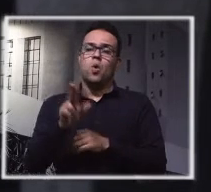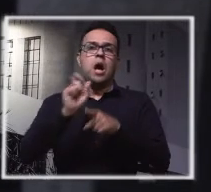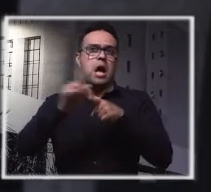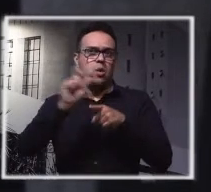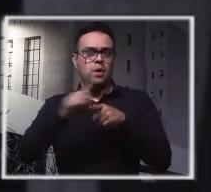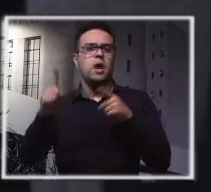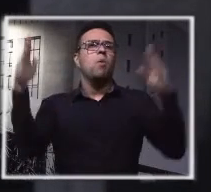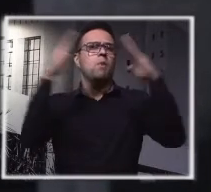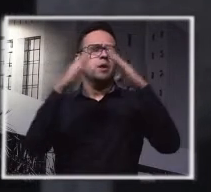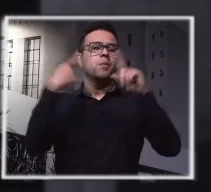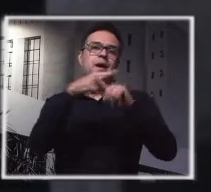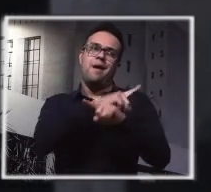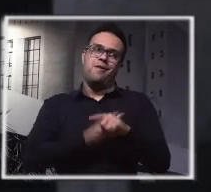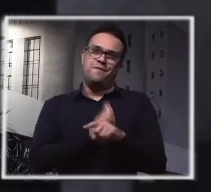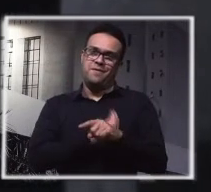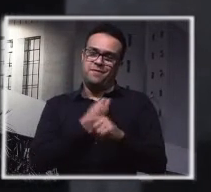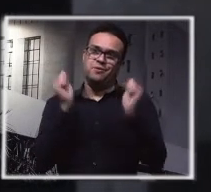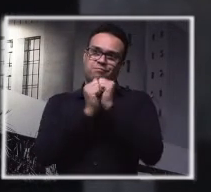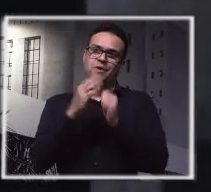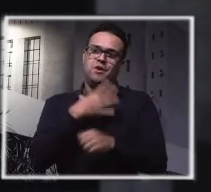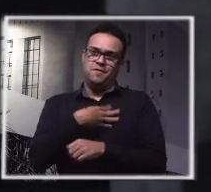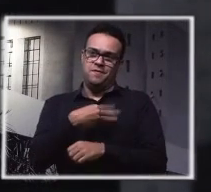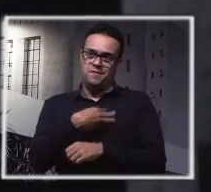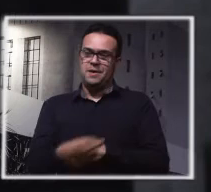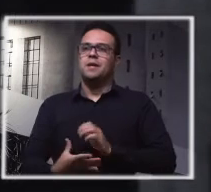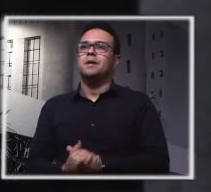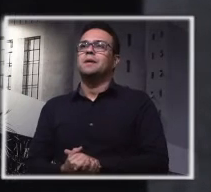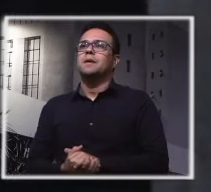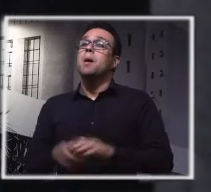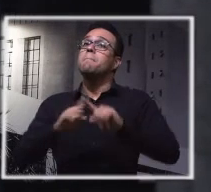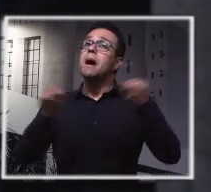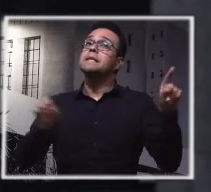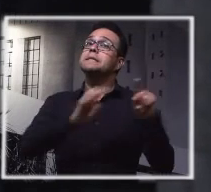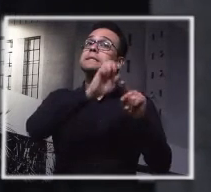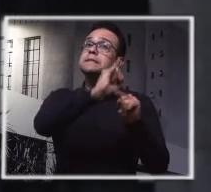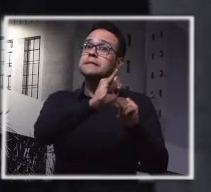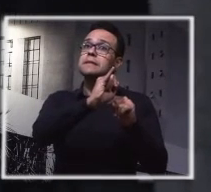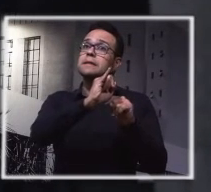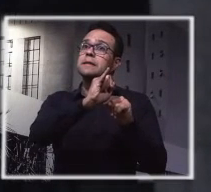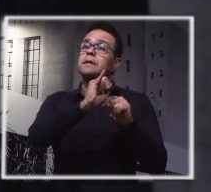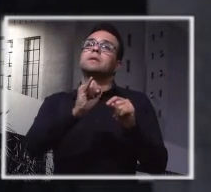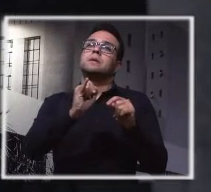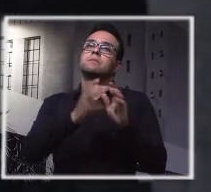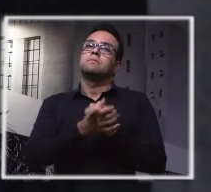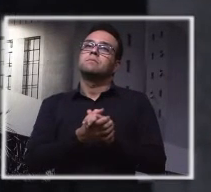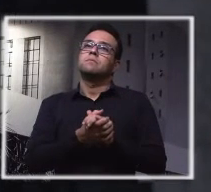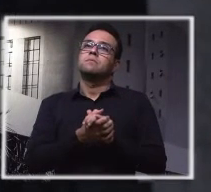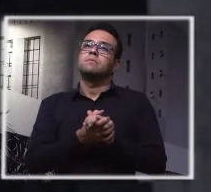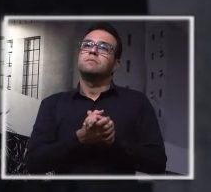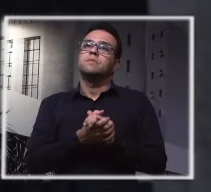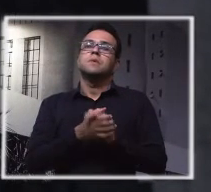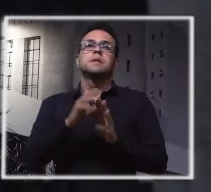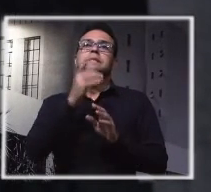da moradia em que ela vivia com a filha do casal, desde que ele mantivesse com ela uma relação sexual